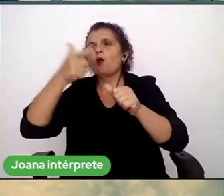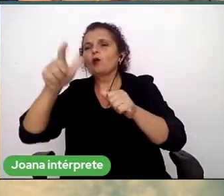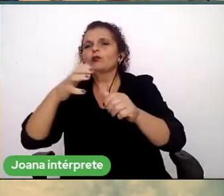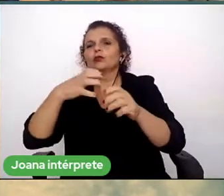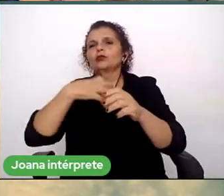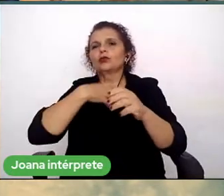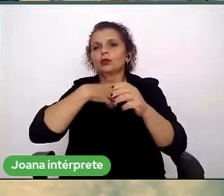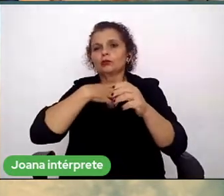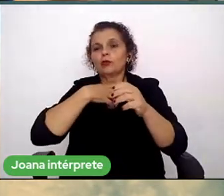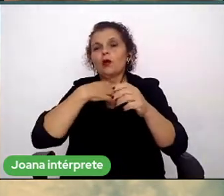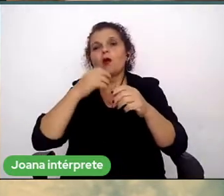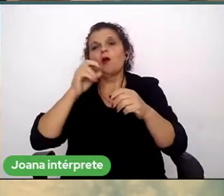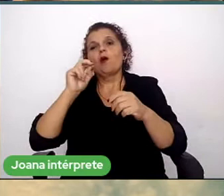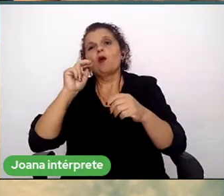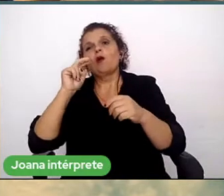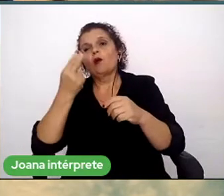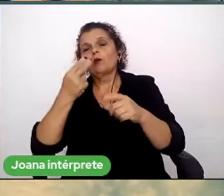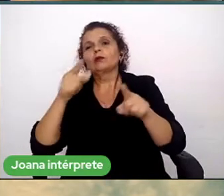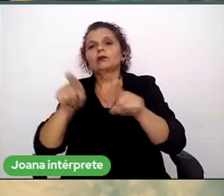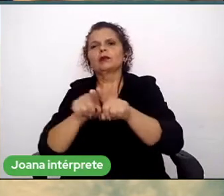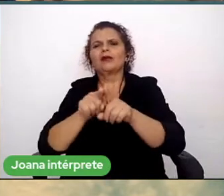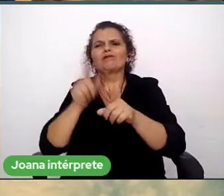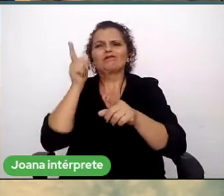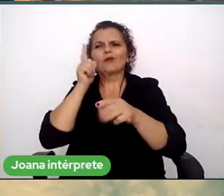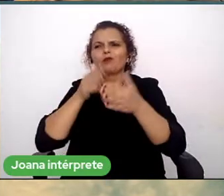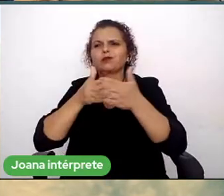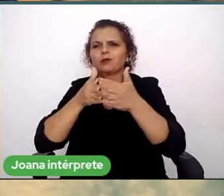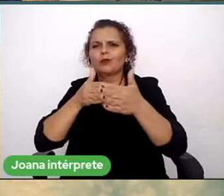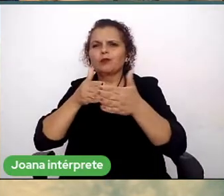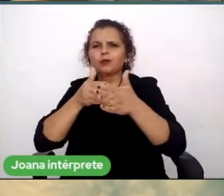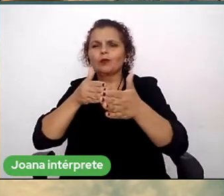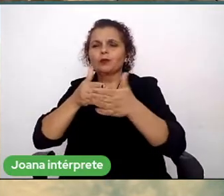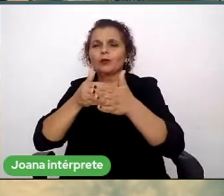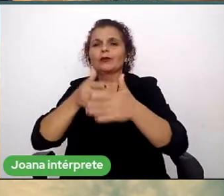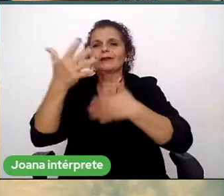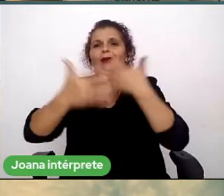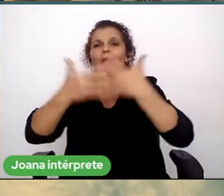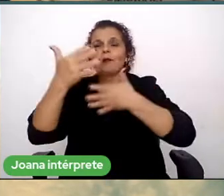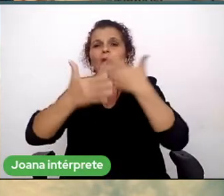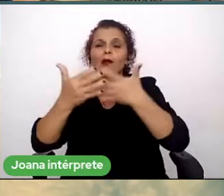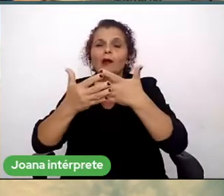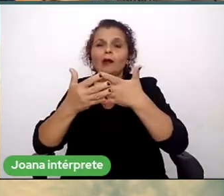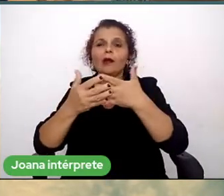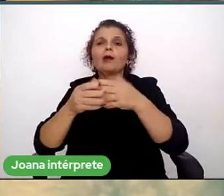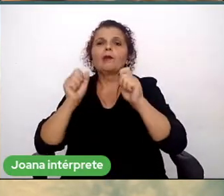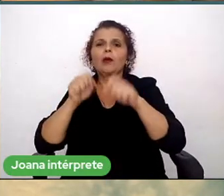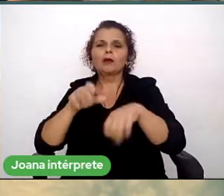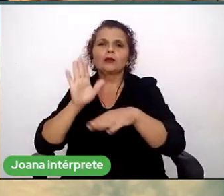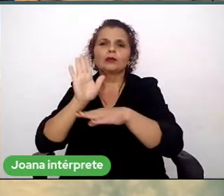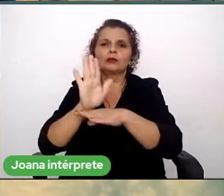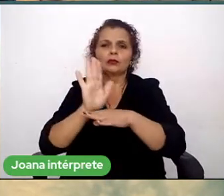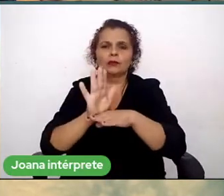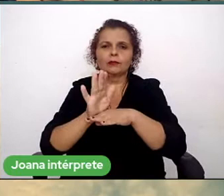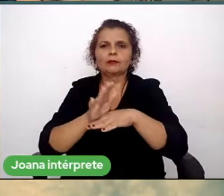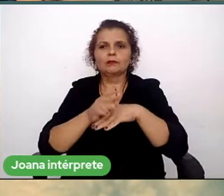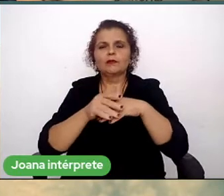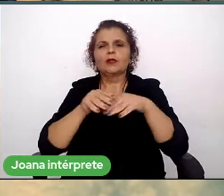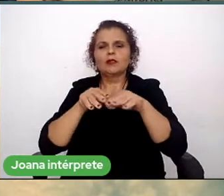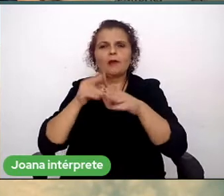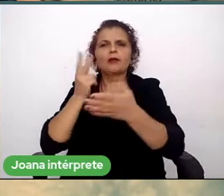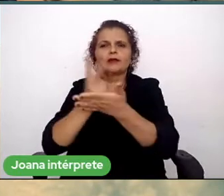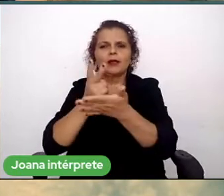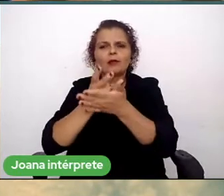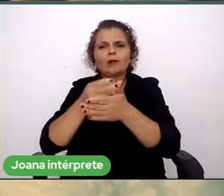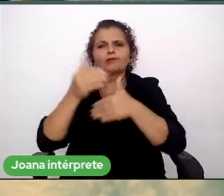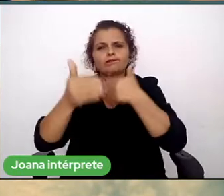ou então eu não tô conseguindo avançar porque eu tô com algum tipo de impedimento eu tenho que pode entender que pode ajudar estabelecer esse